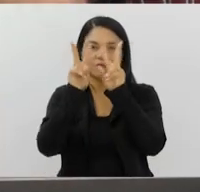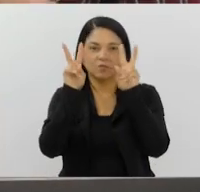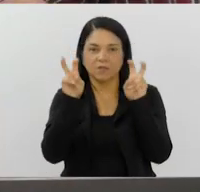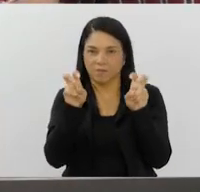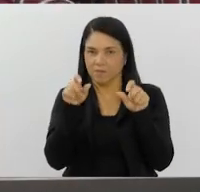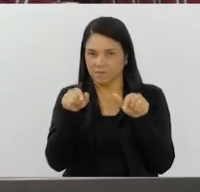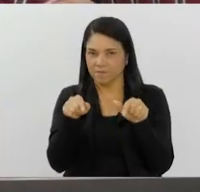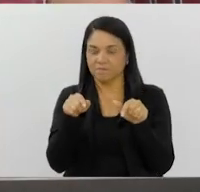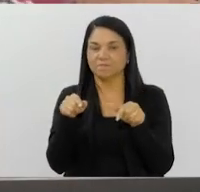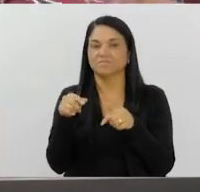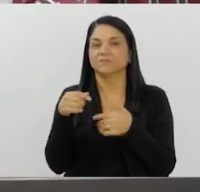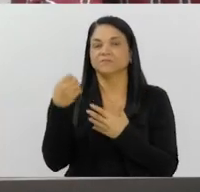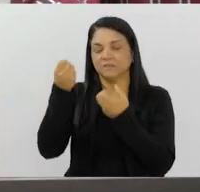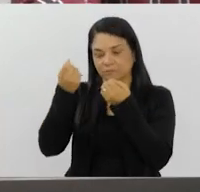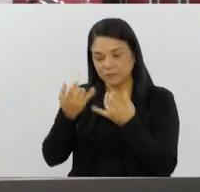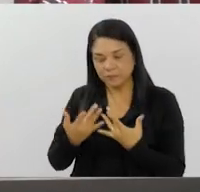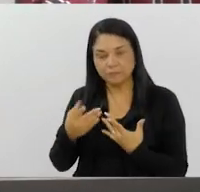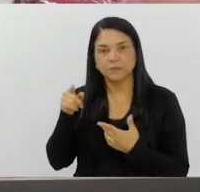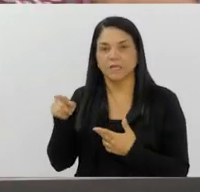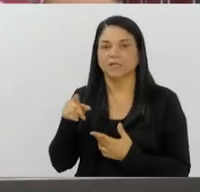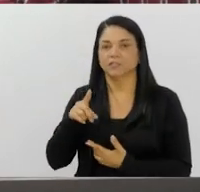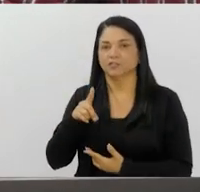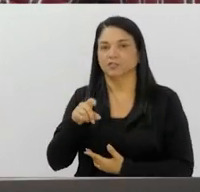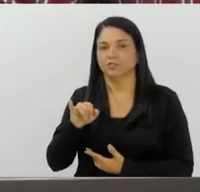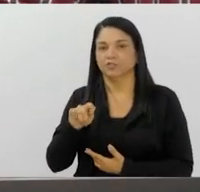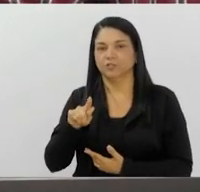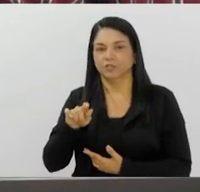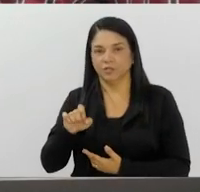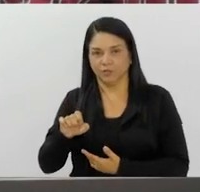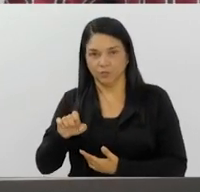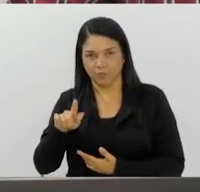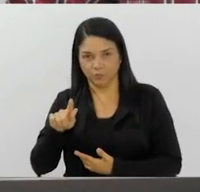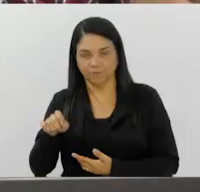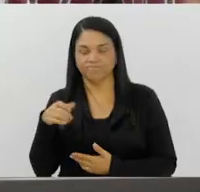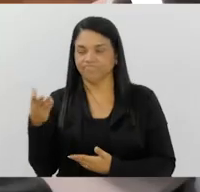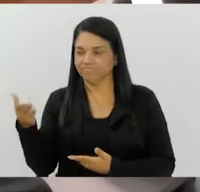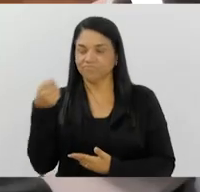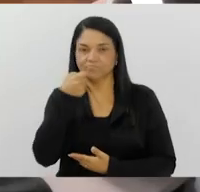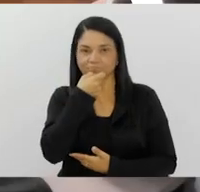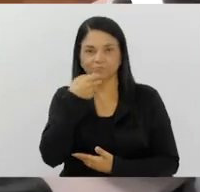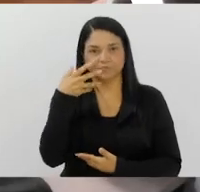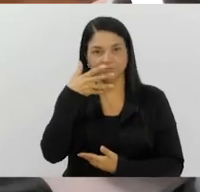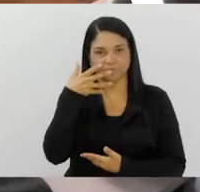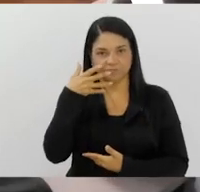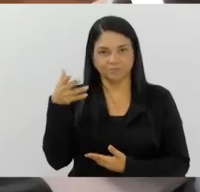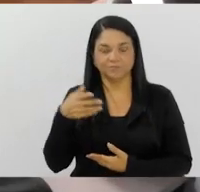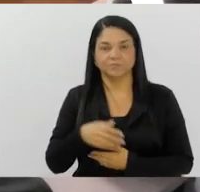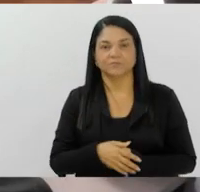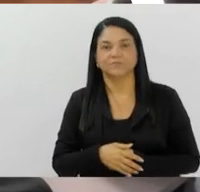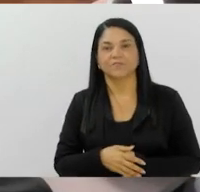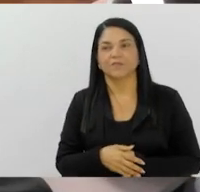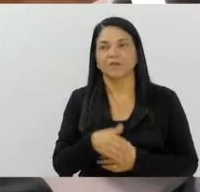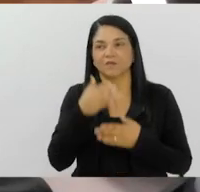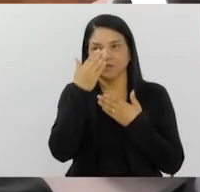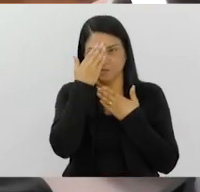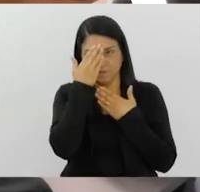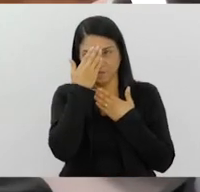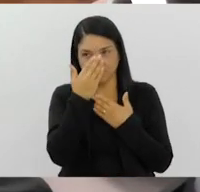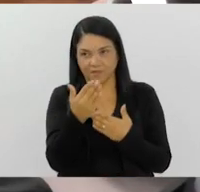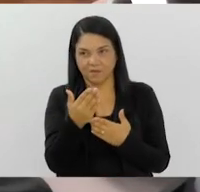você nos vai trazer Diego Carvalho Machado a palavra é sua e bom muito